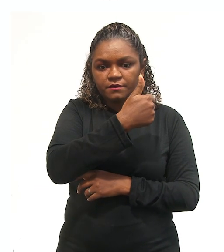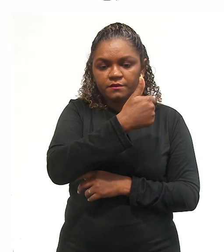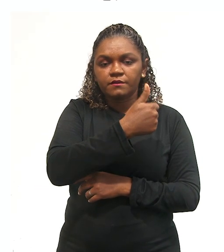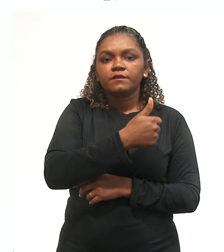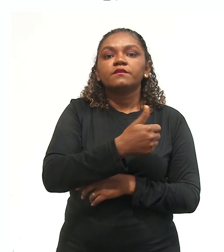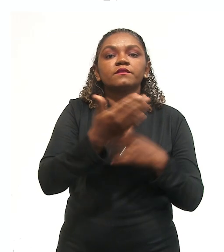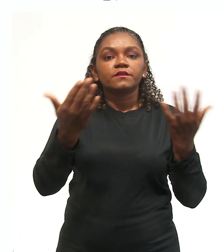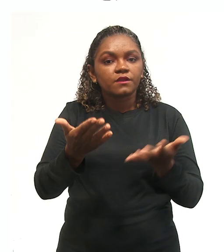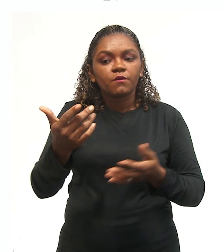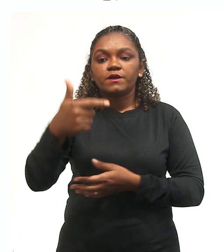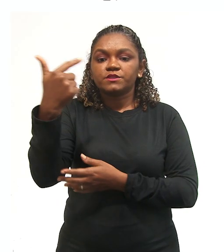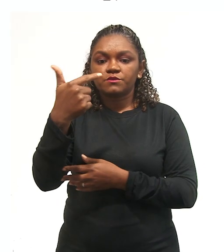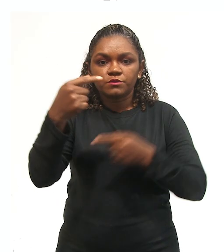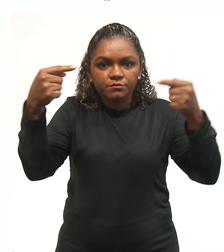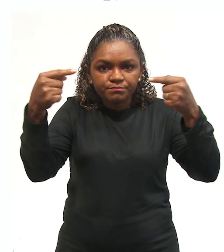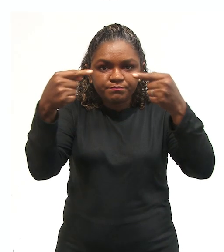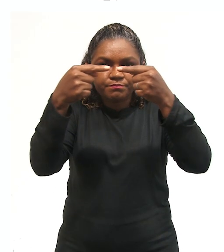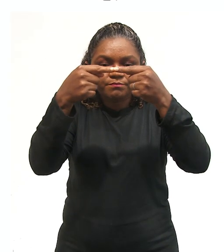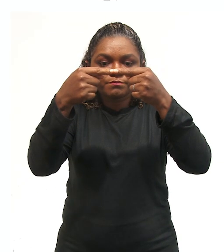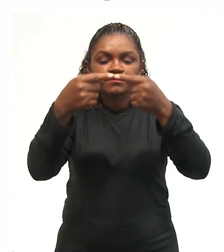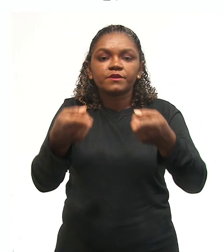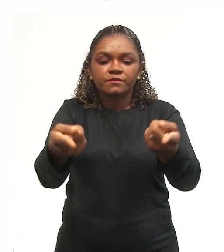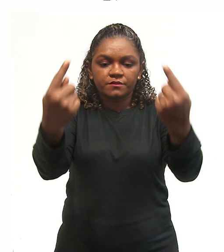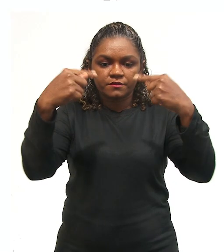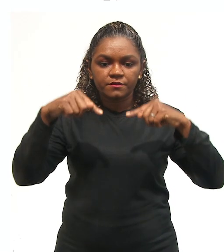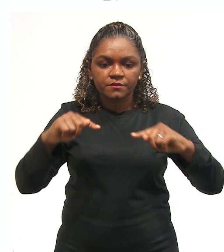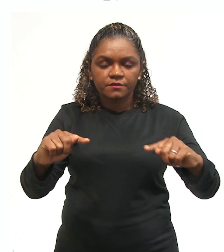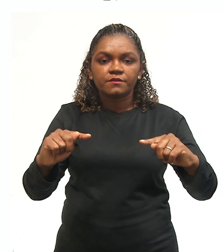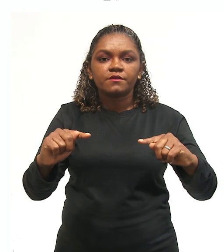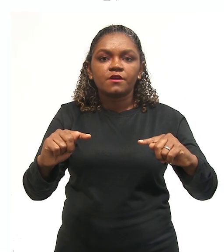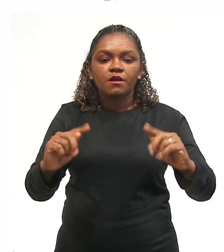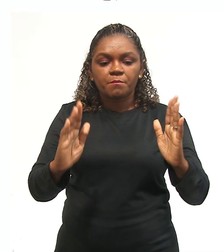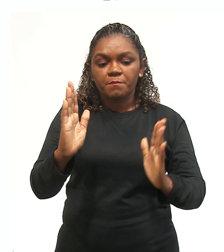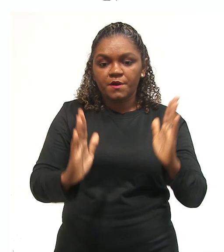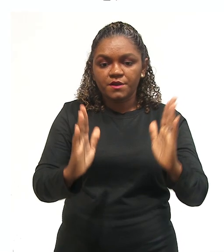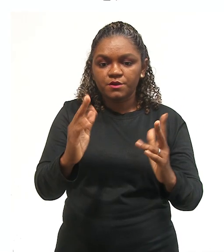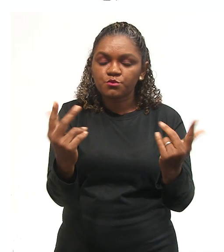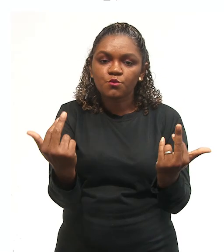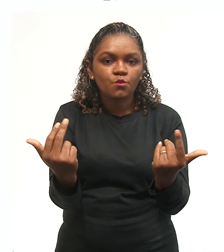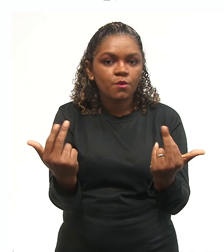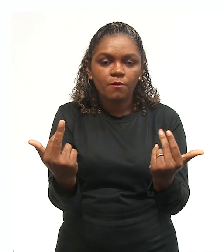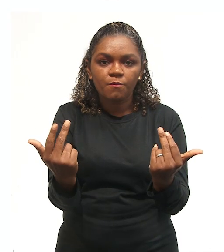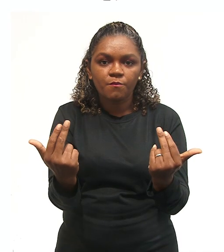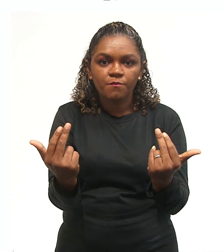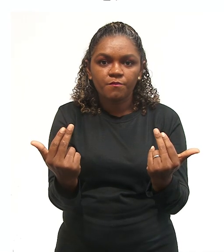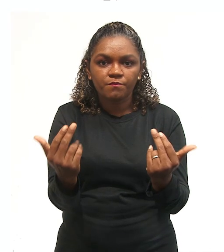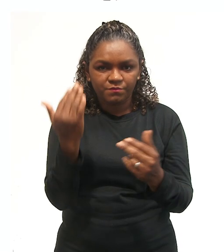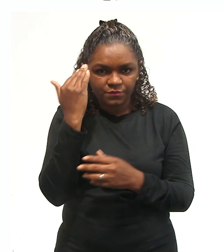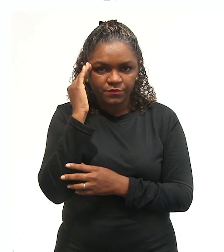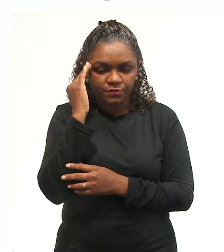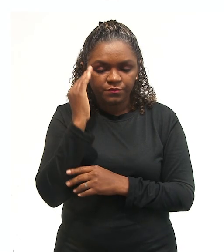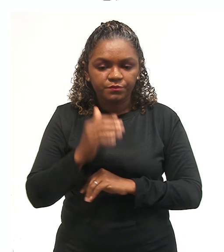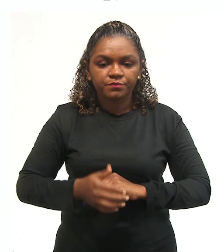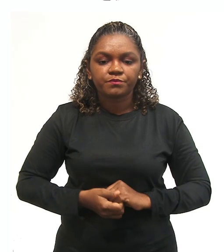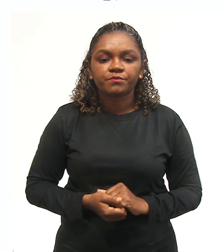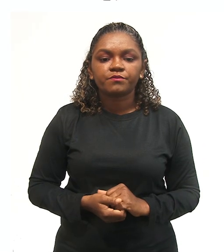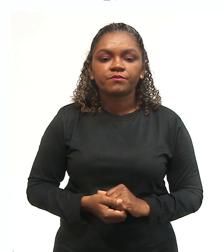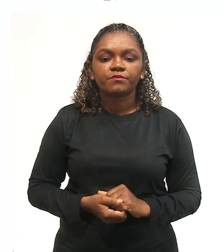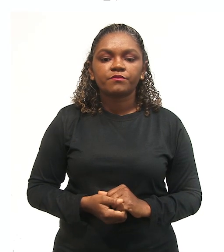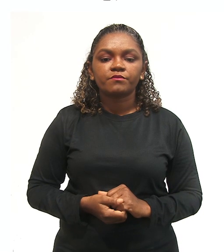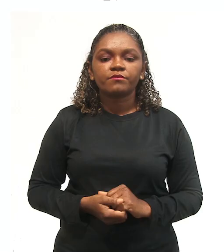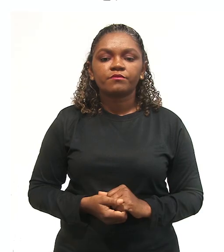é proporcional à taxa 2. E o período 1 também vai ser proporcional ao período